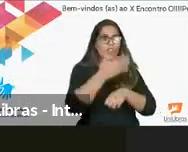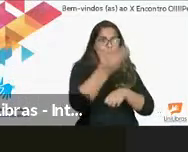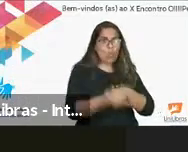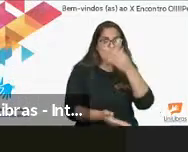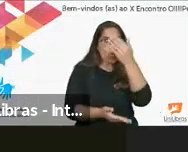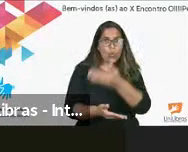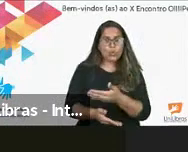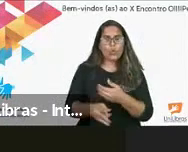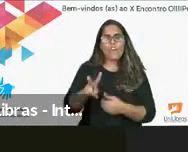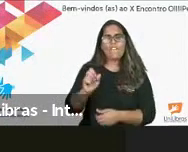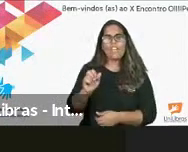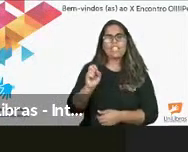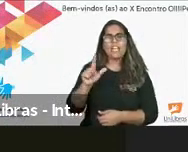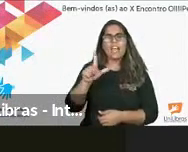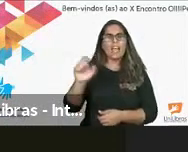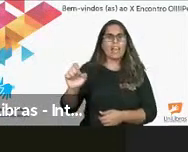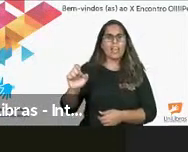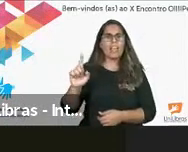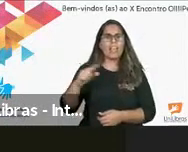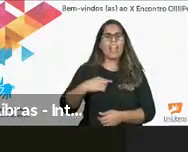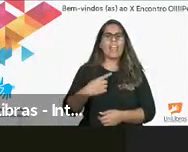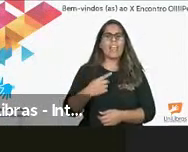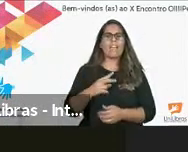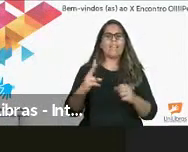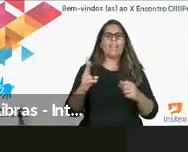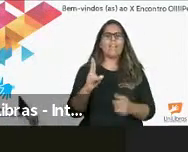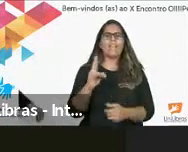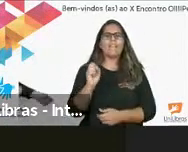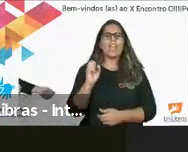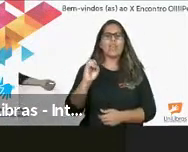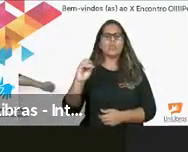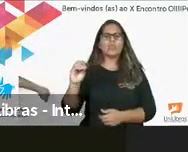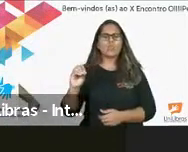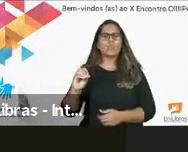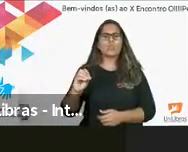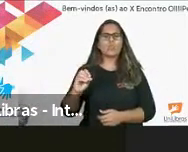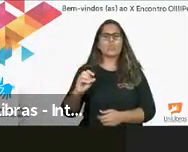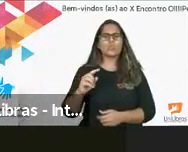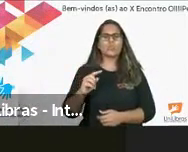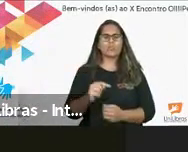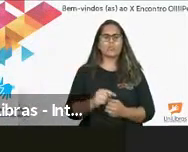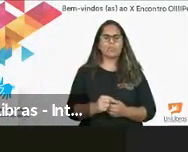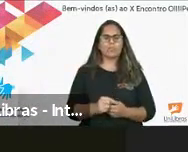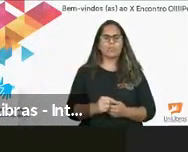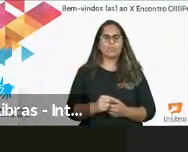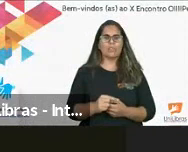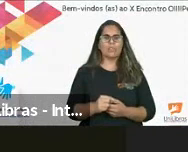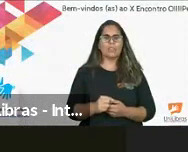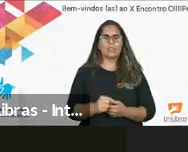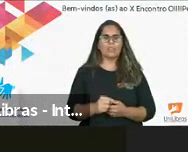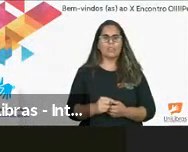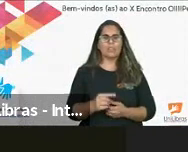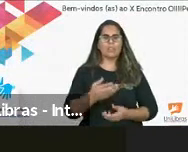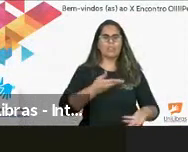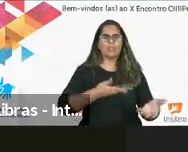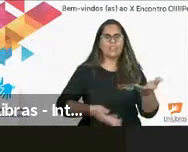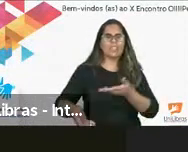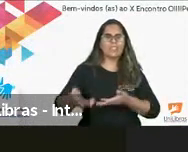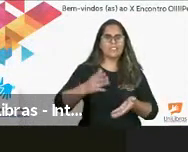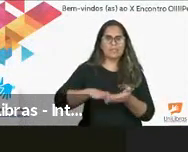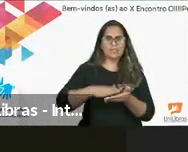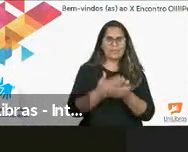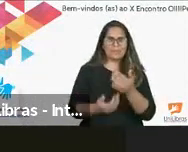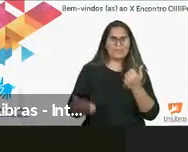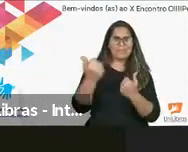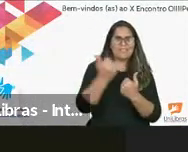versare significa, vem de verso, significa dar voltas uns com os outros nas recursões da